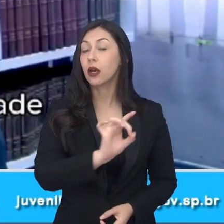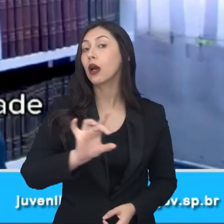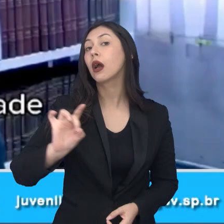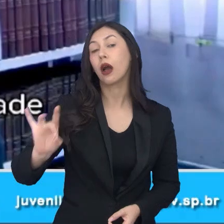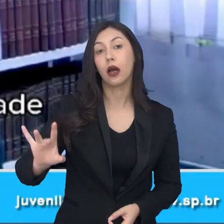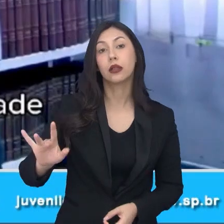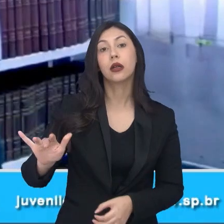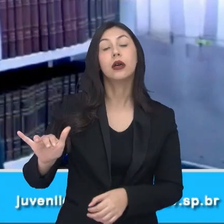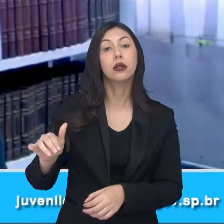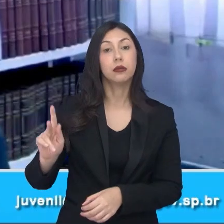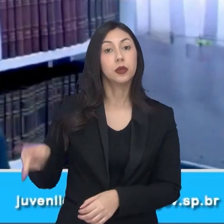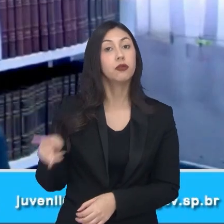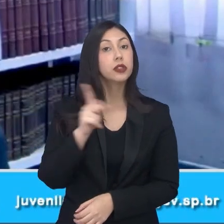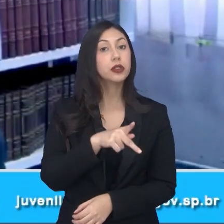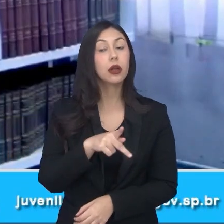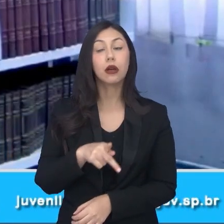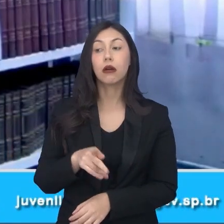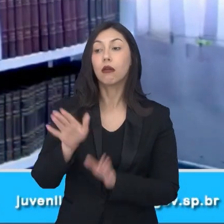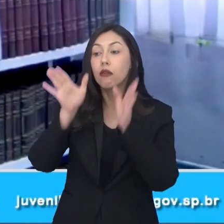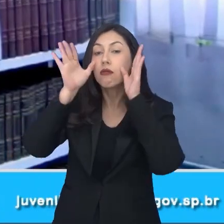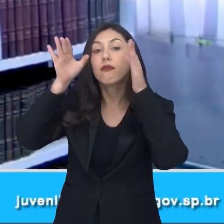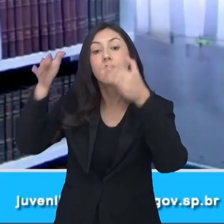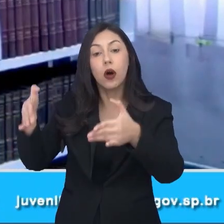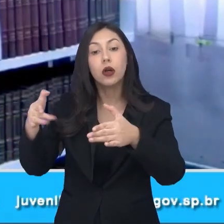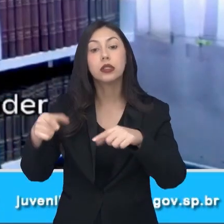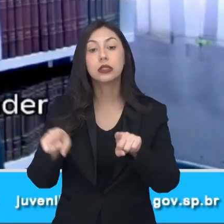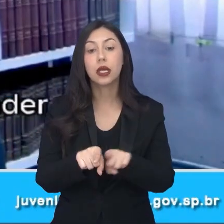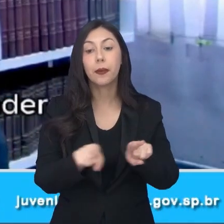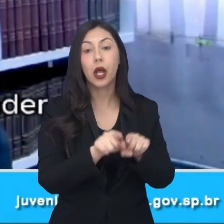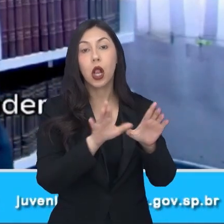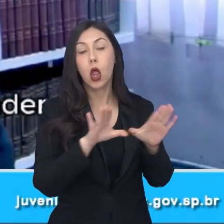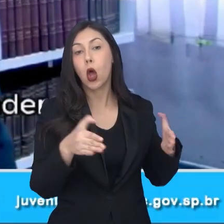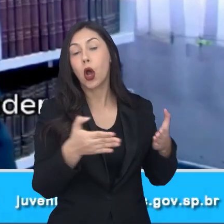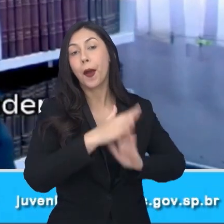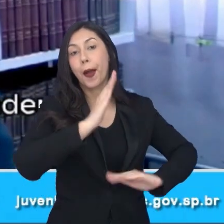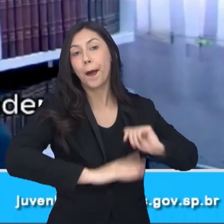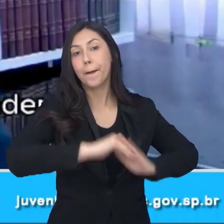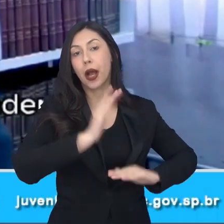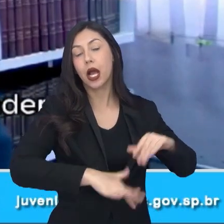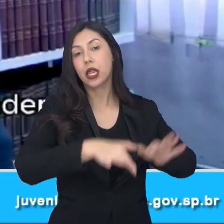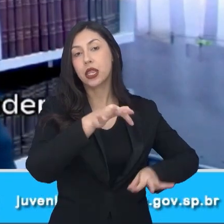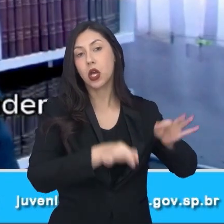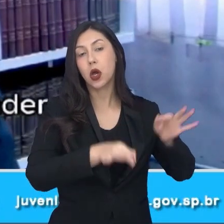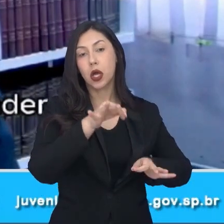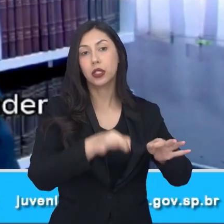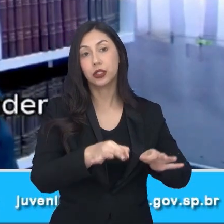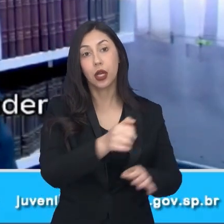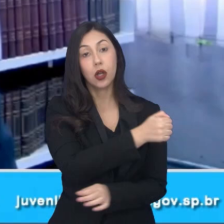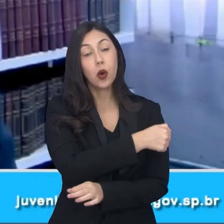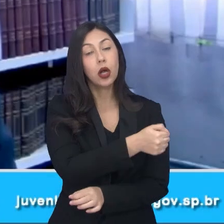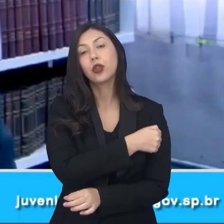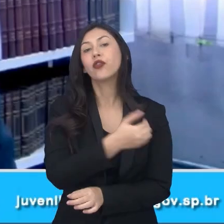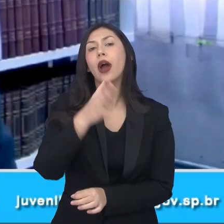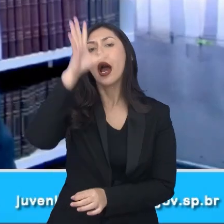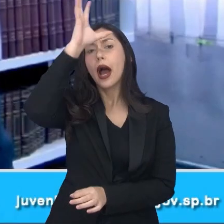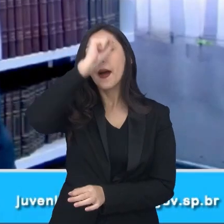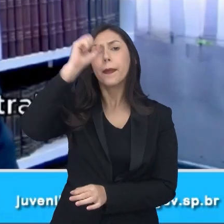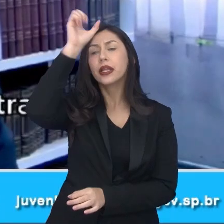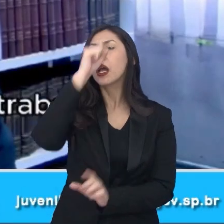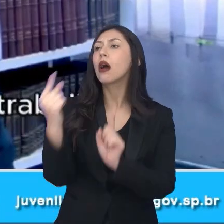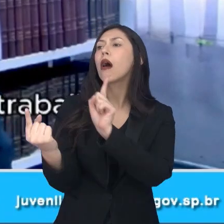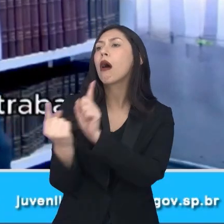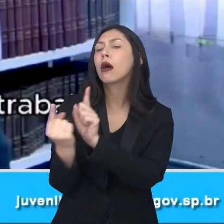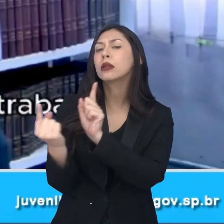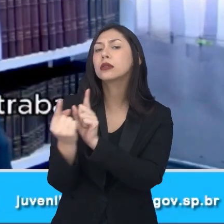da sua especialidade. Vai ter um núcleo de prática jurídica, onde o aluno vai se especializar em atender, em fazer o processo,